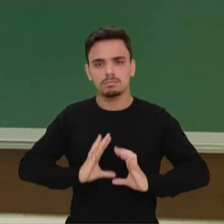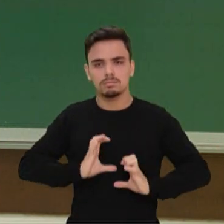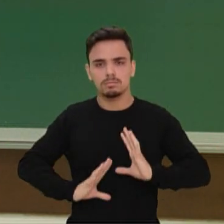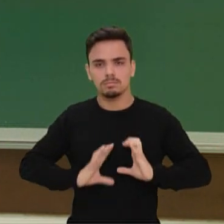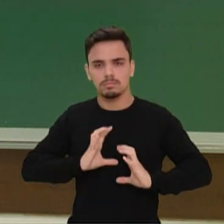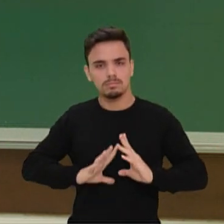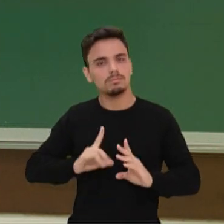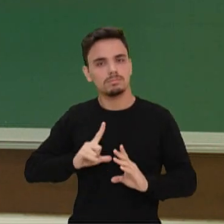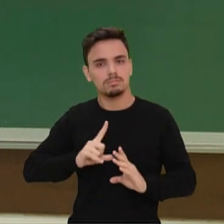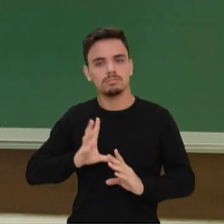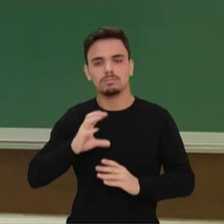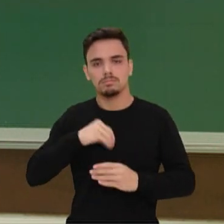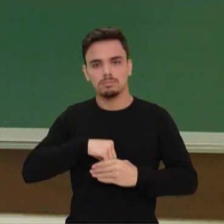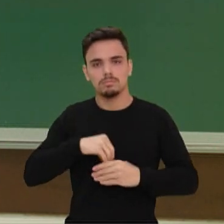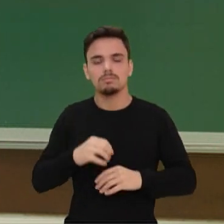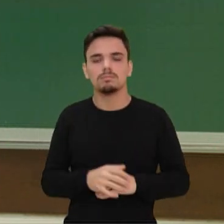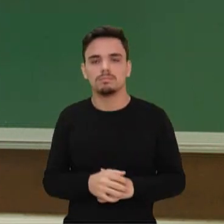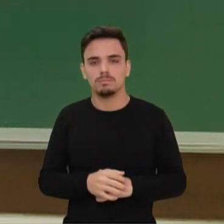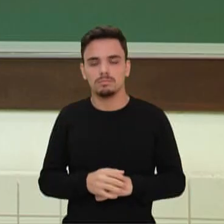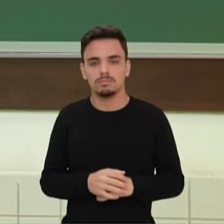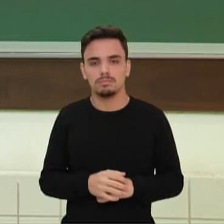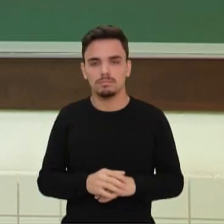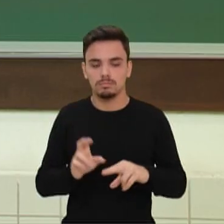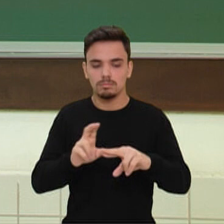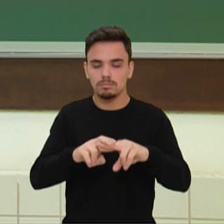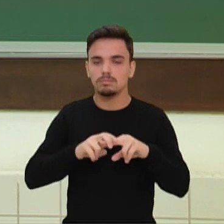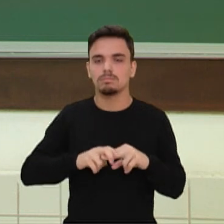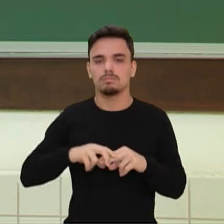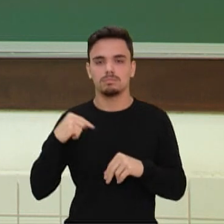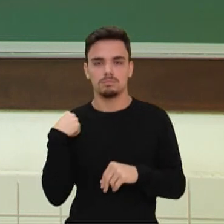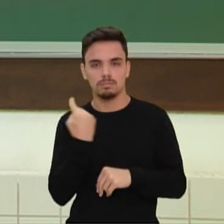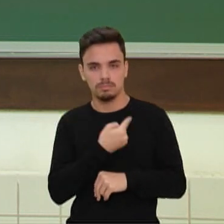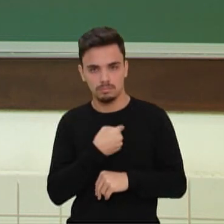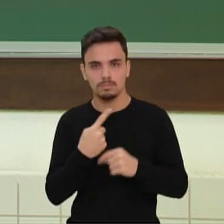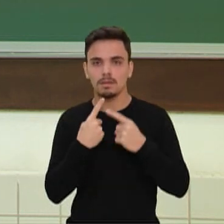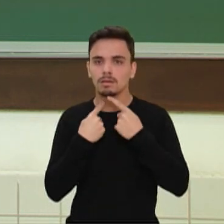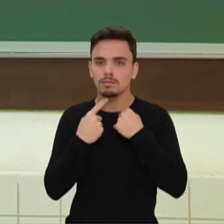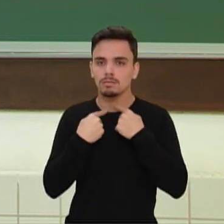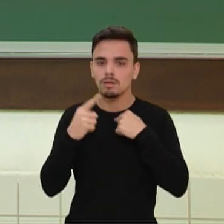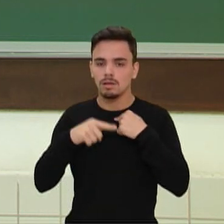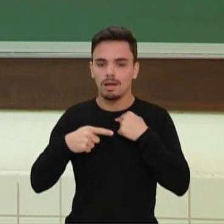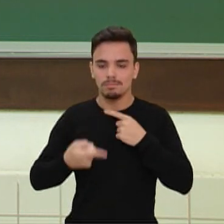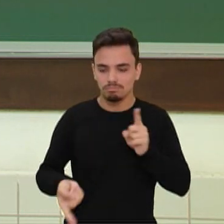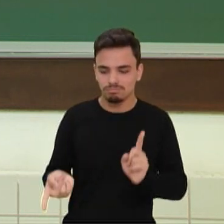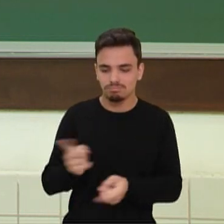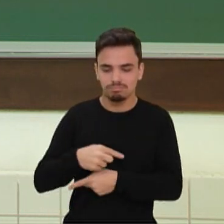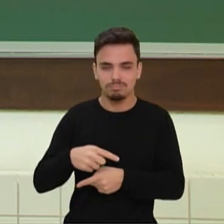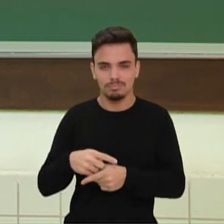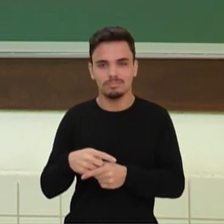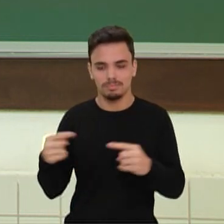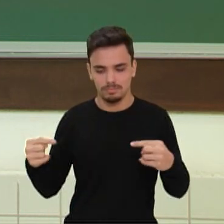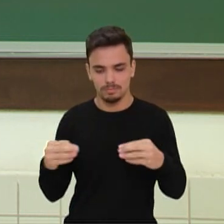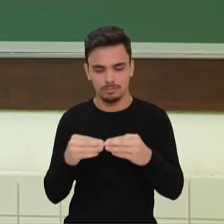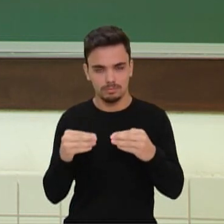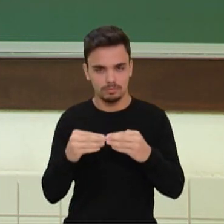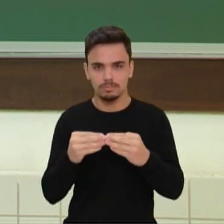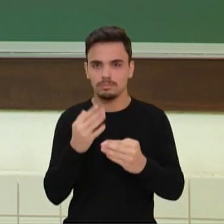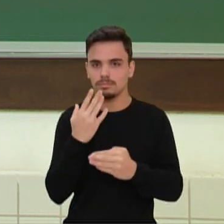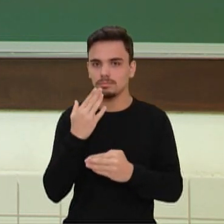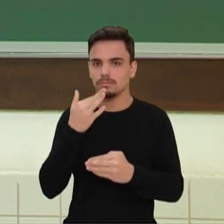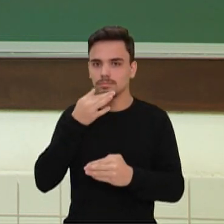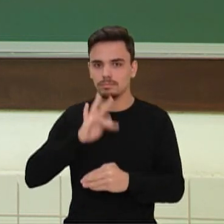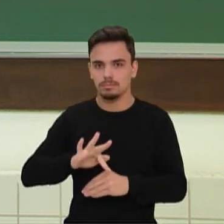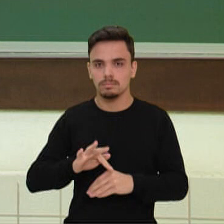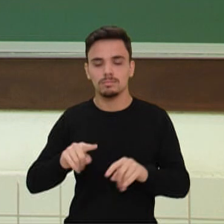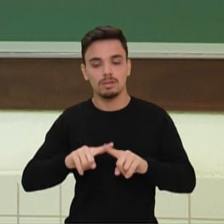eles mesmos. Então os nossos próprios desejos são contraditórios de acordo com Freud, né? A gente quer uma